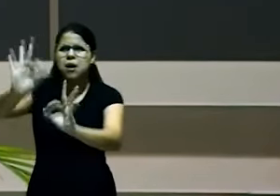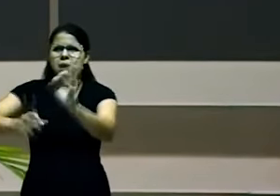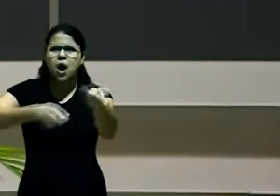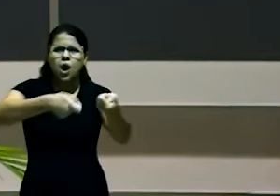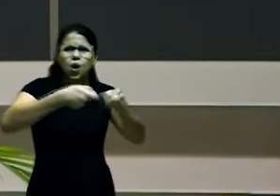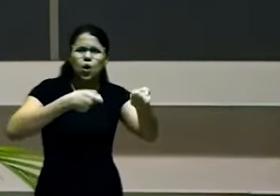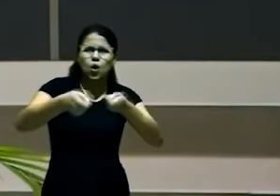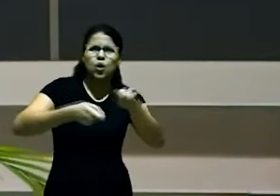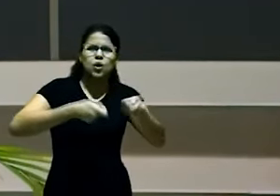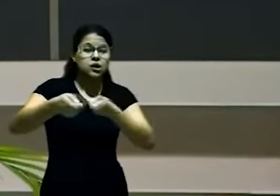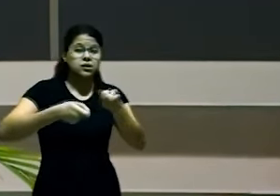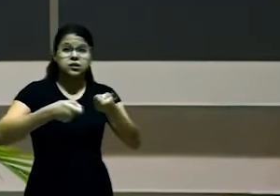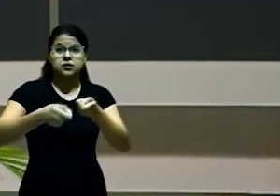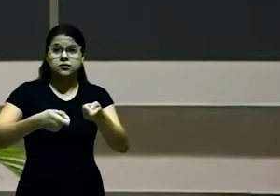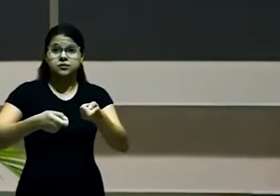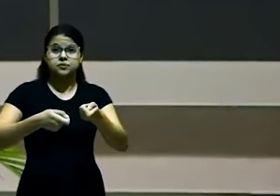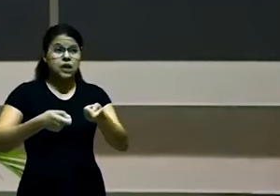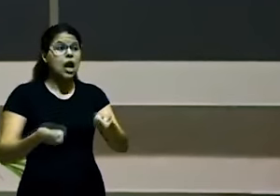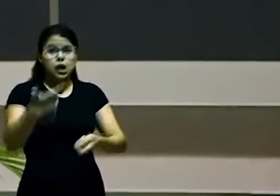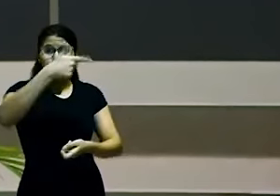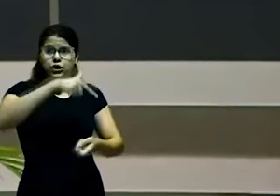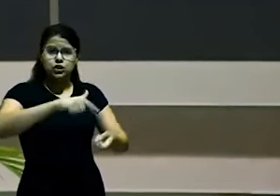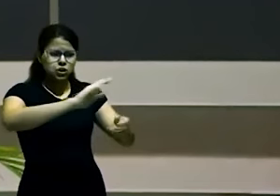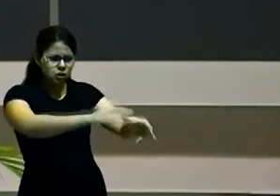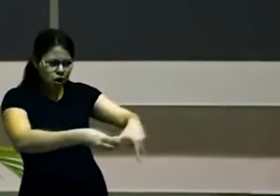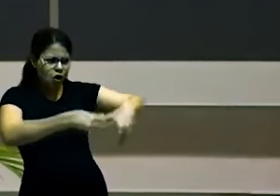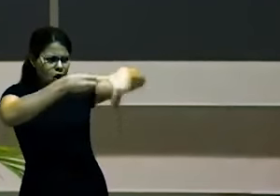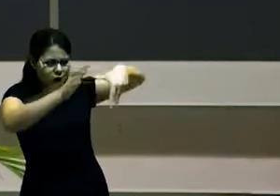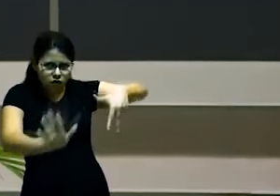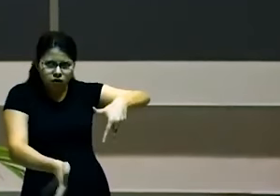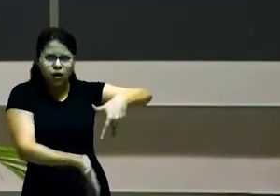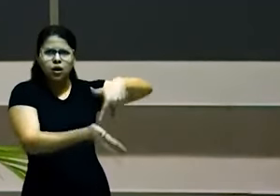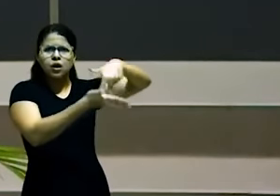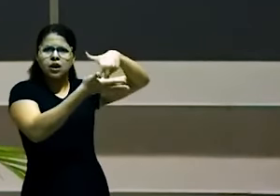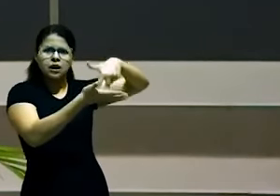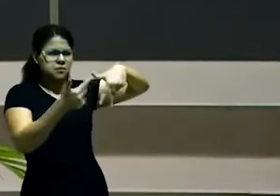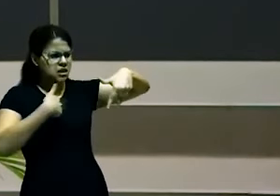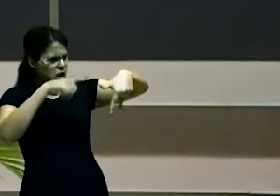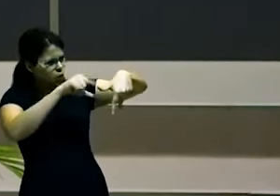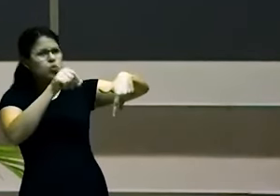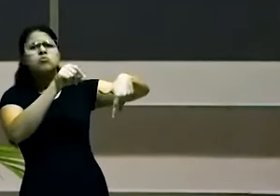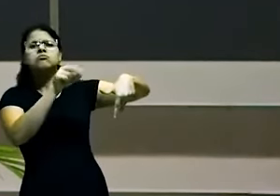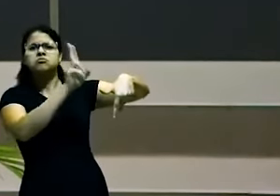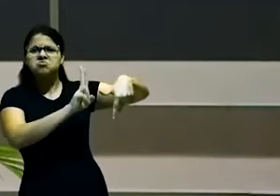Pedro é por isso que eu estou te levantando de no porque eu ainda aposto em